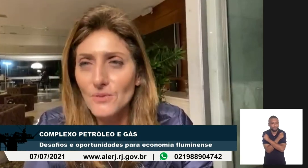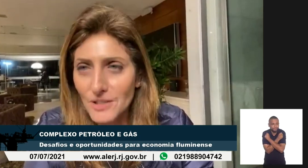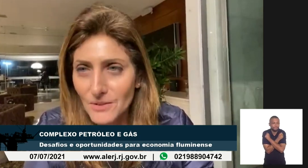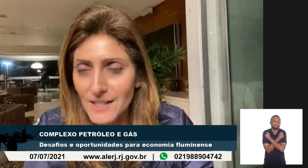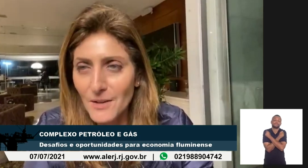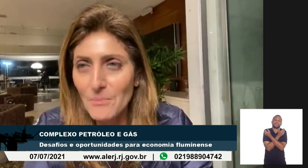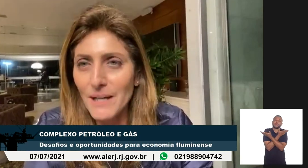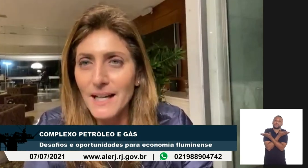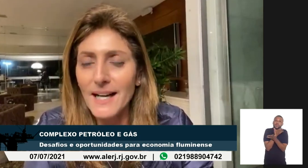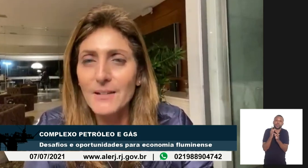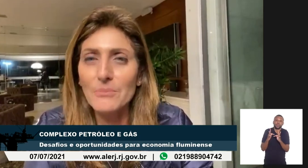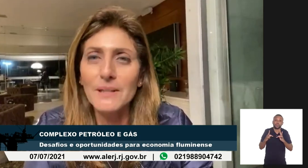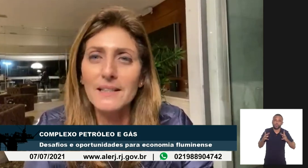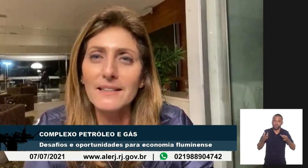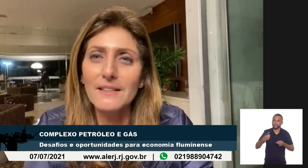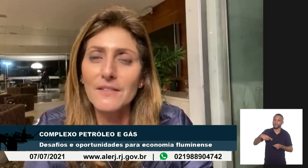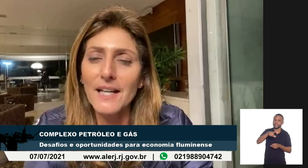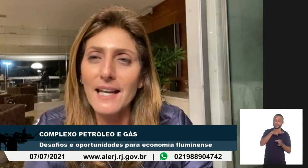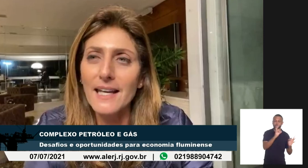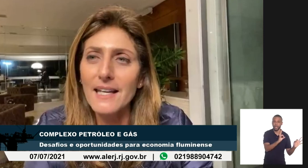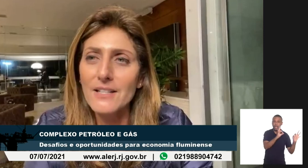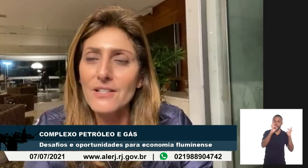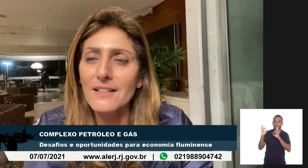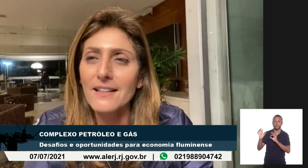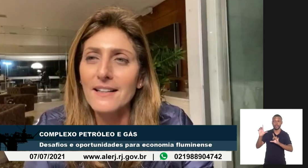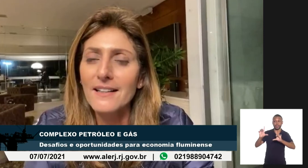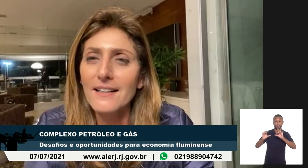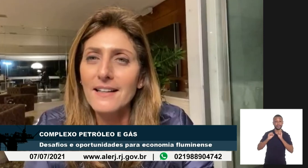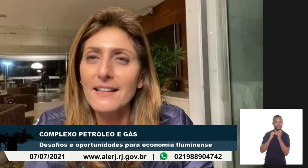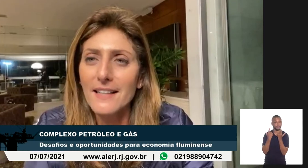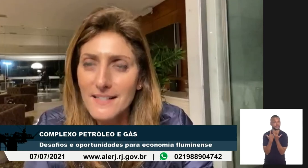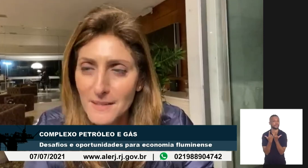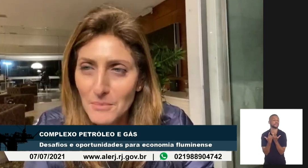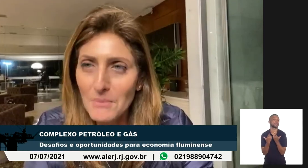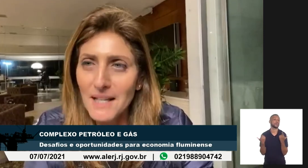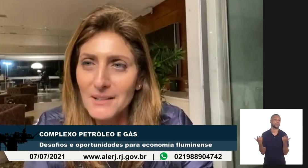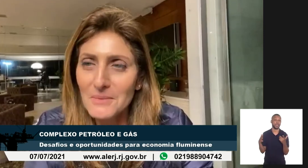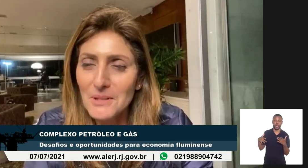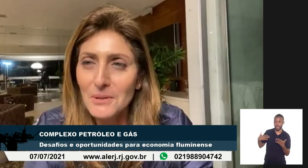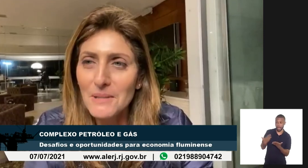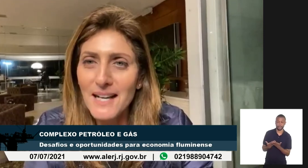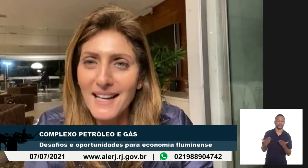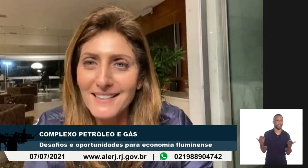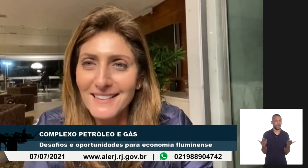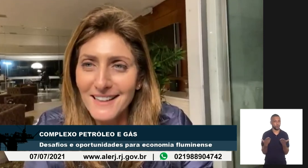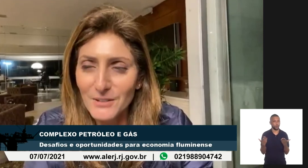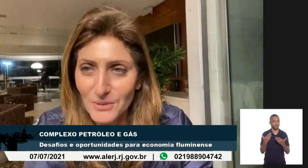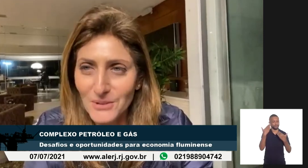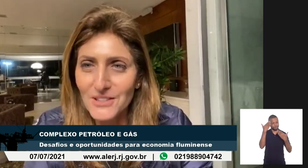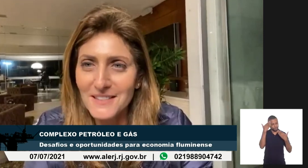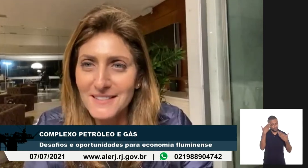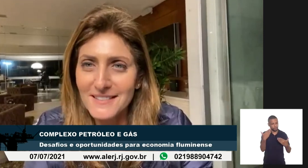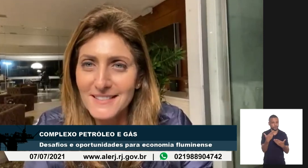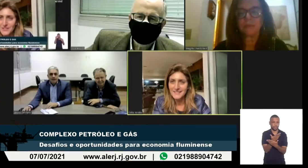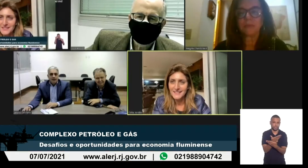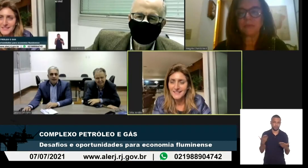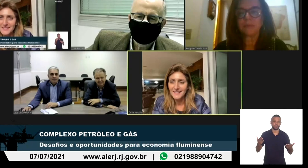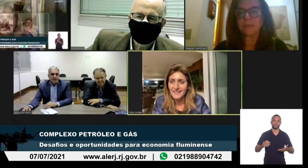a todos que nos acompanharam pela TV Alerj até esse momento. Muito obrigada a